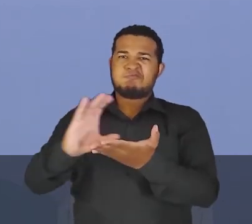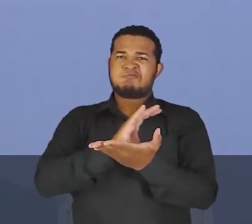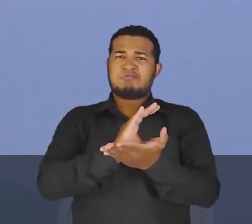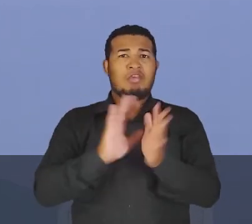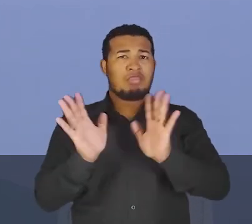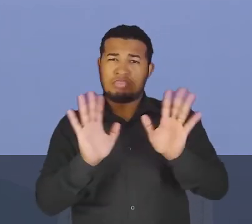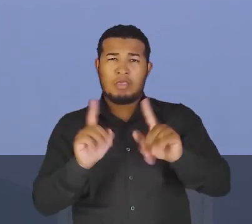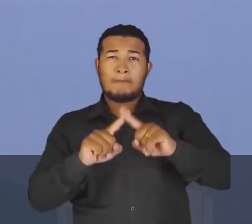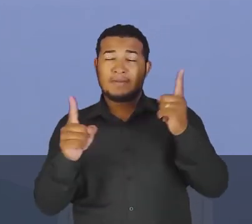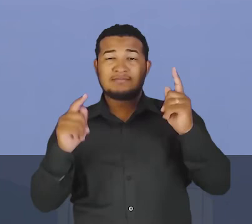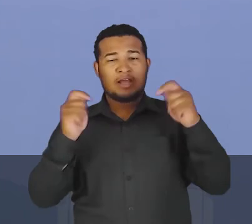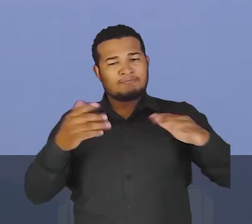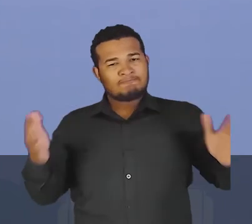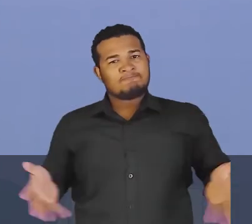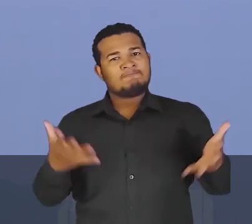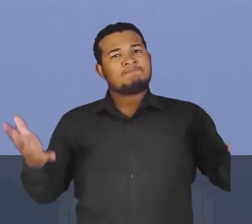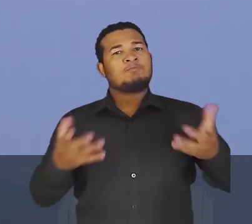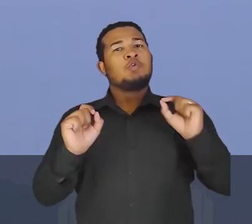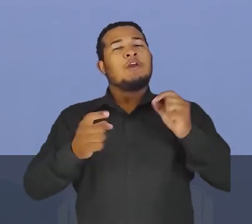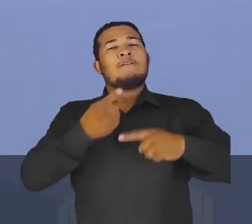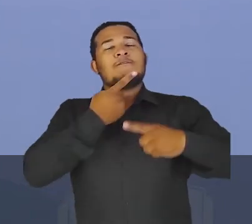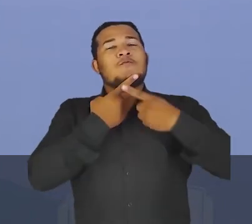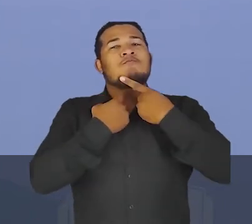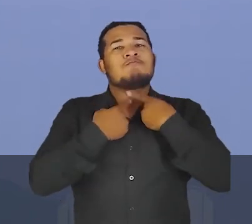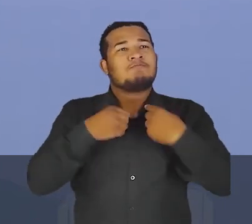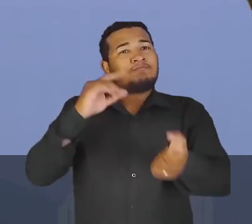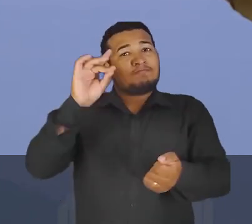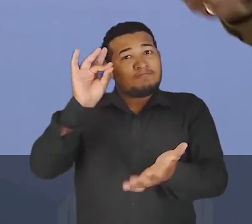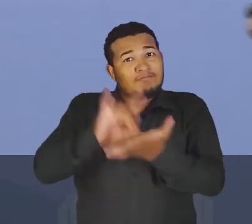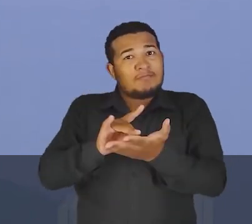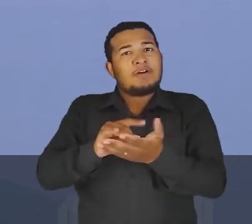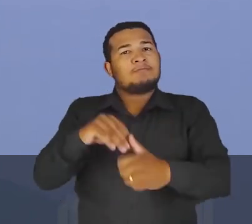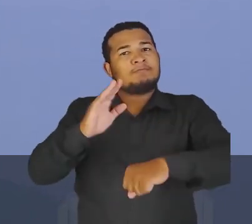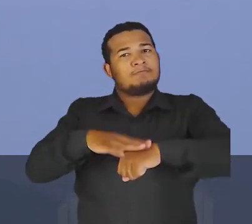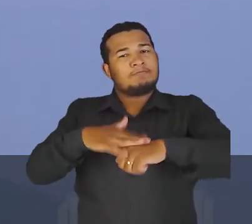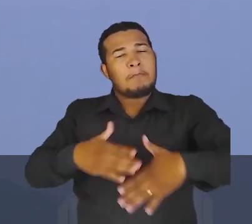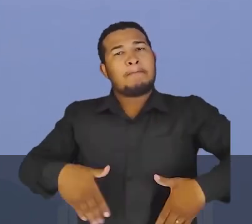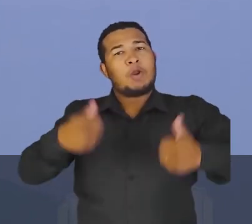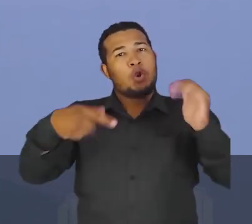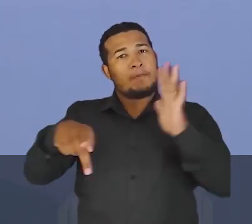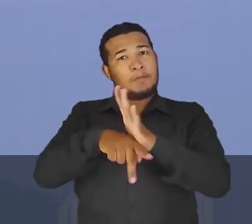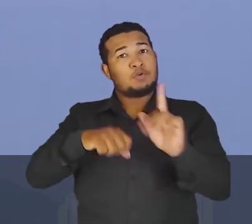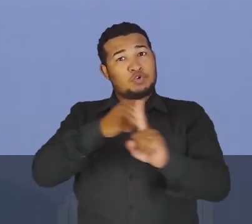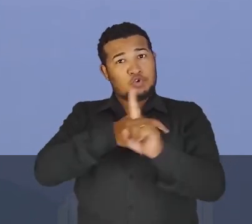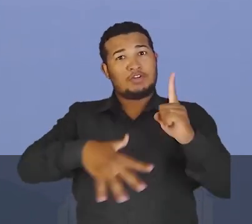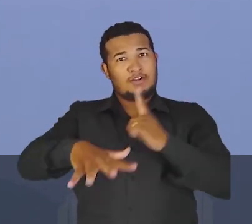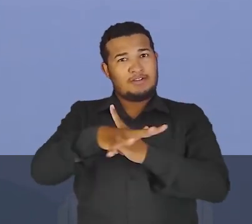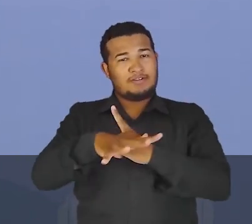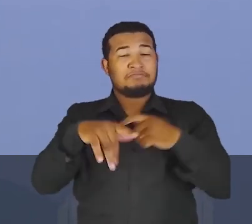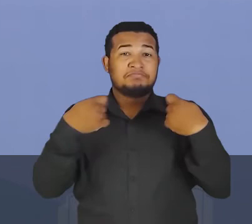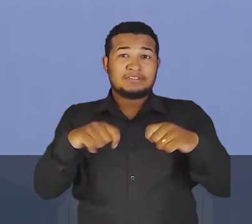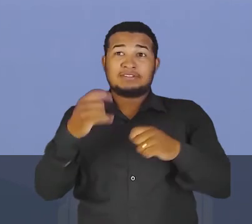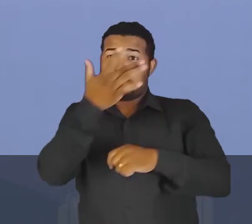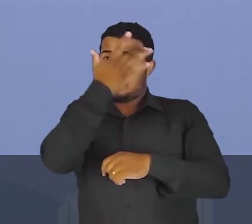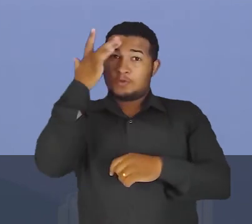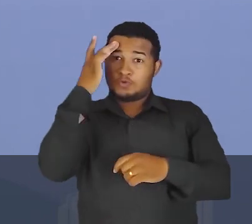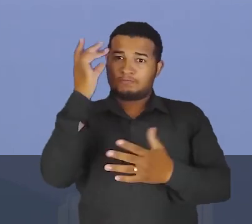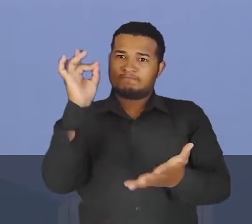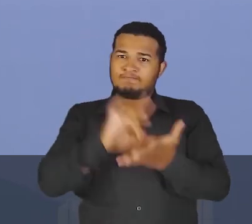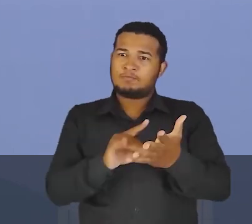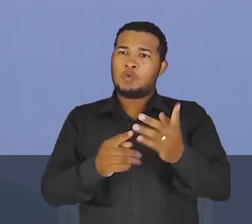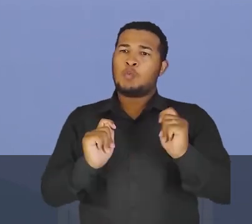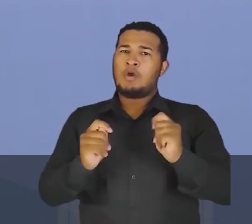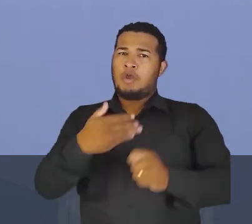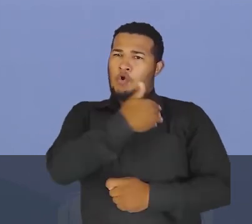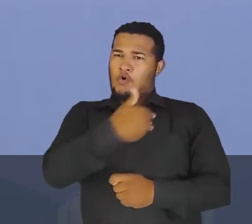que esse sonho possa ser movido pelo desejo de fazer o melhor para a sociedade, porque precisamos de pessoas de fato que nos governem, que